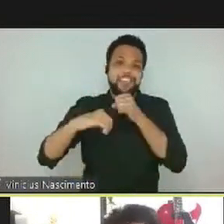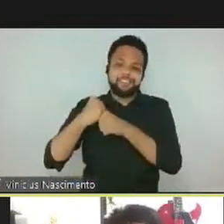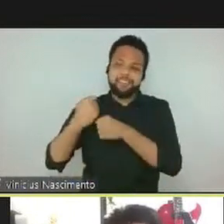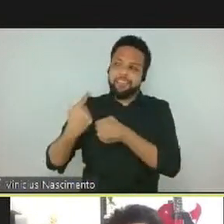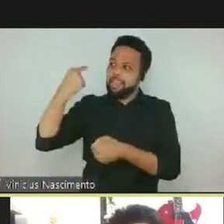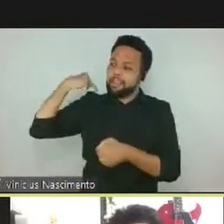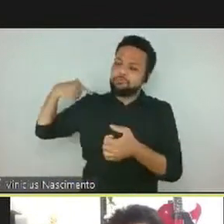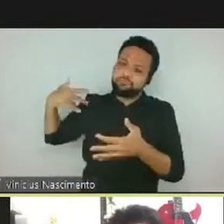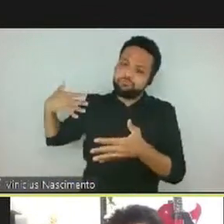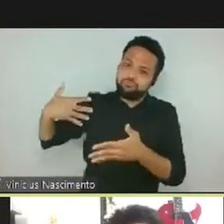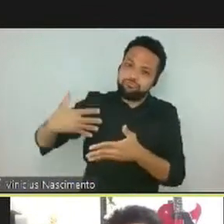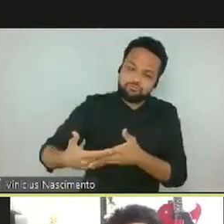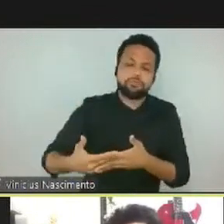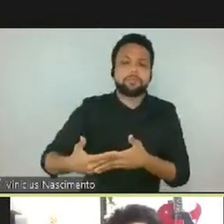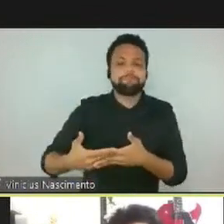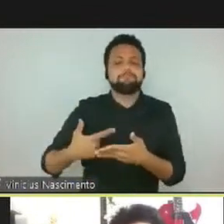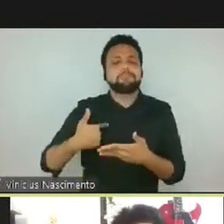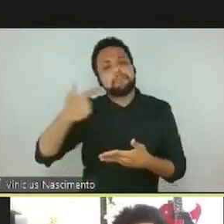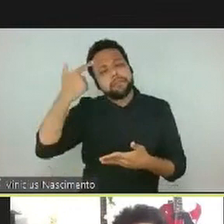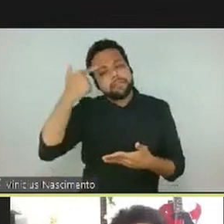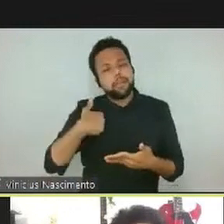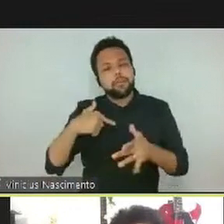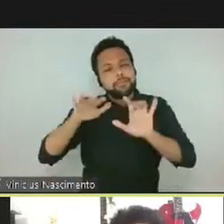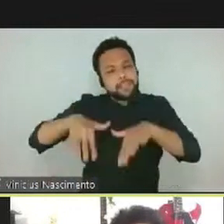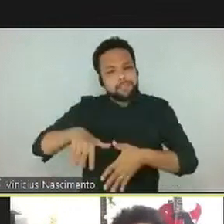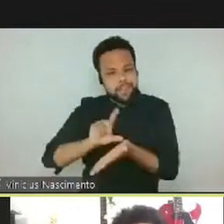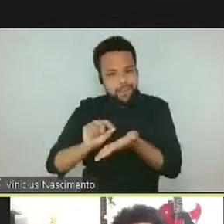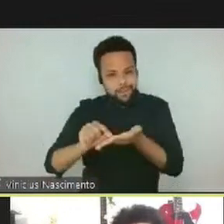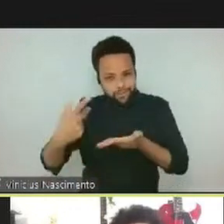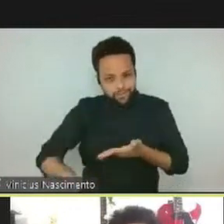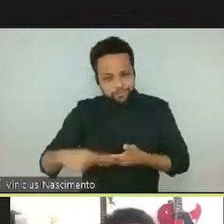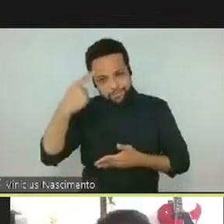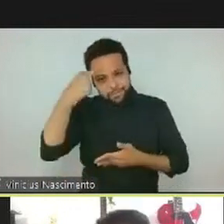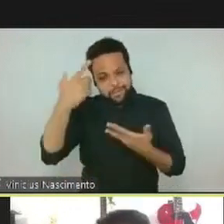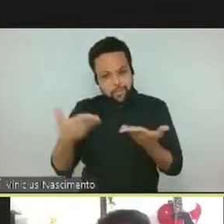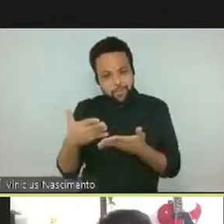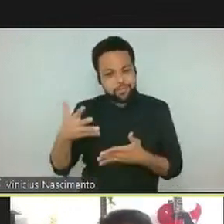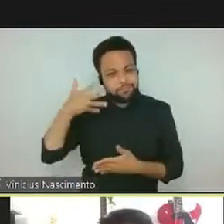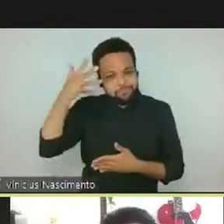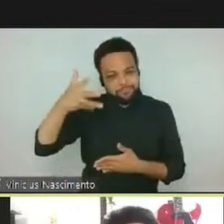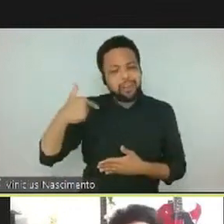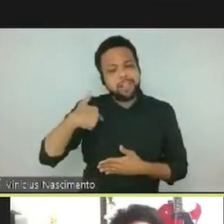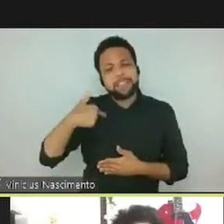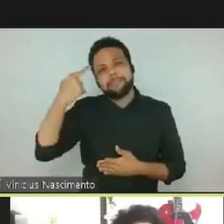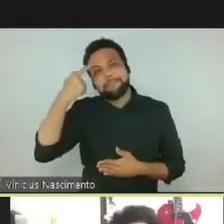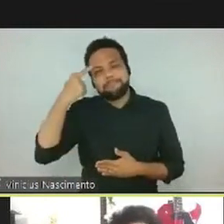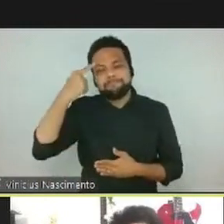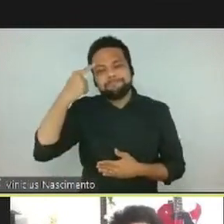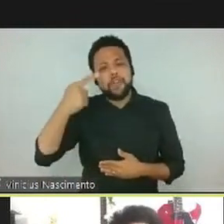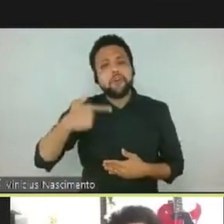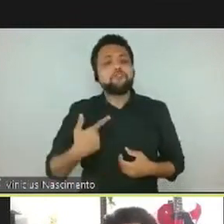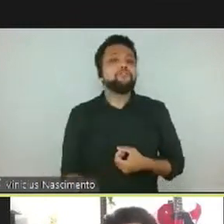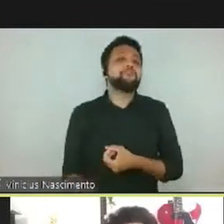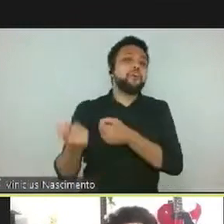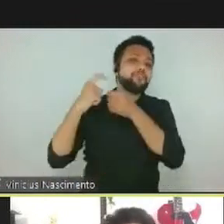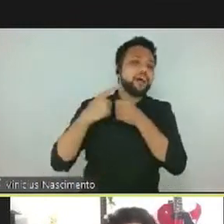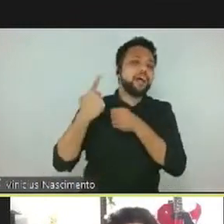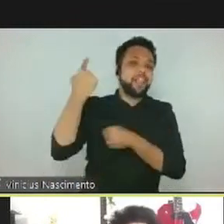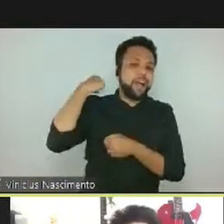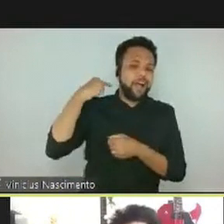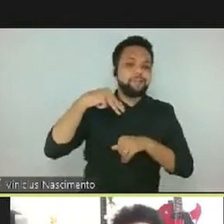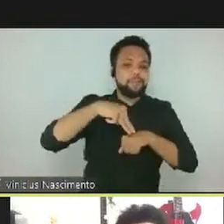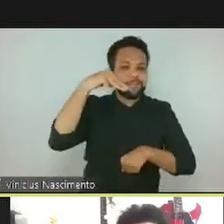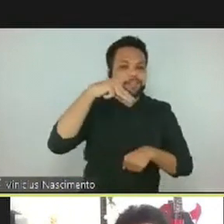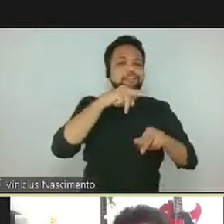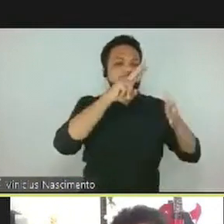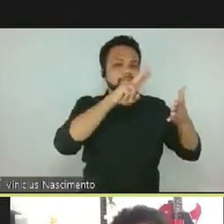estava escrevendo esse artigo e pensando essa fala de hoje, eu pensei, deixa eu ver como é que as pessoas se relacionam com esse conceito.